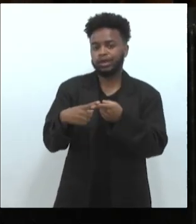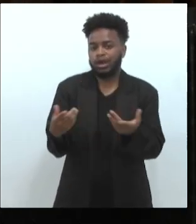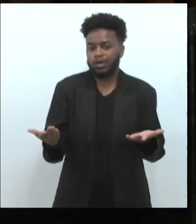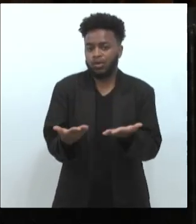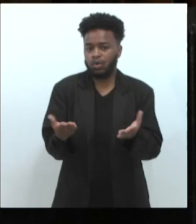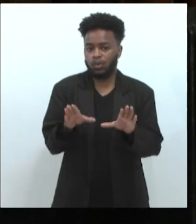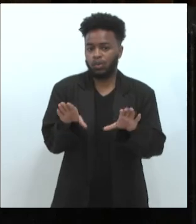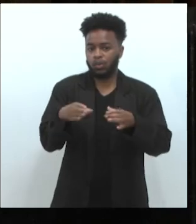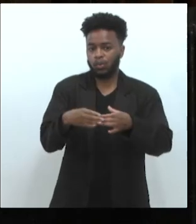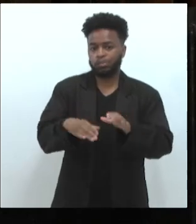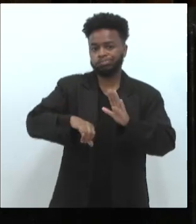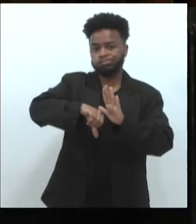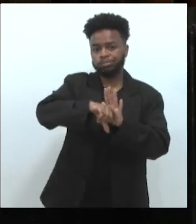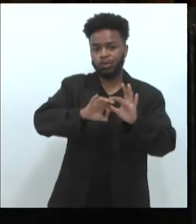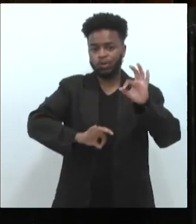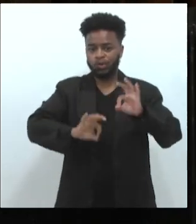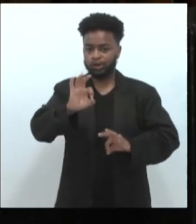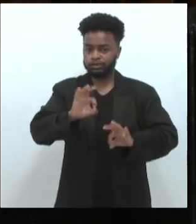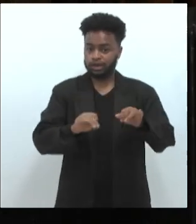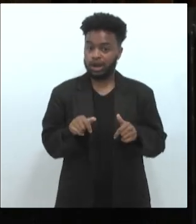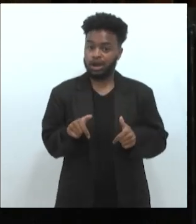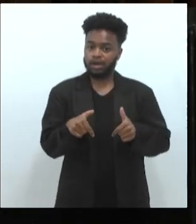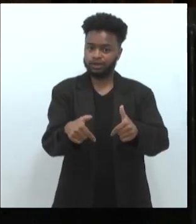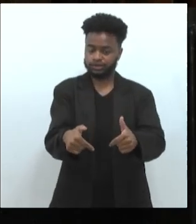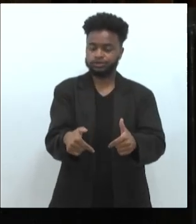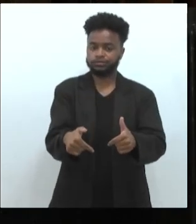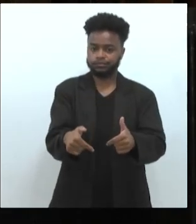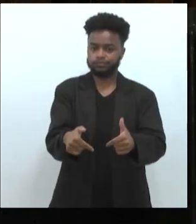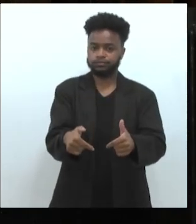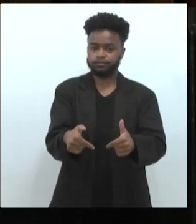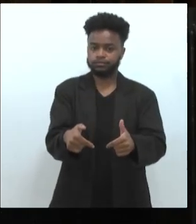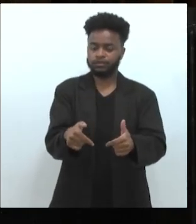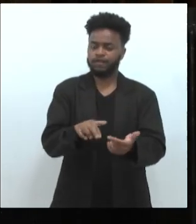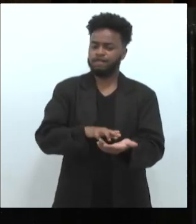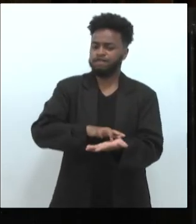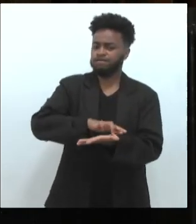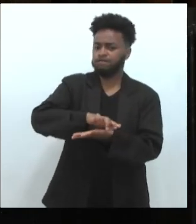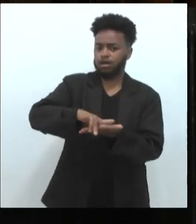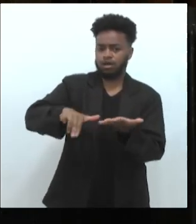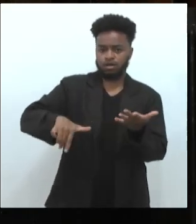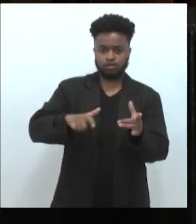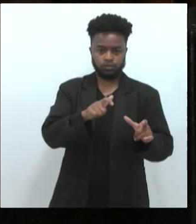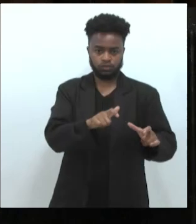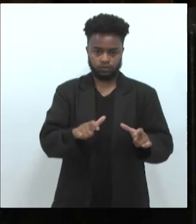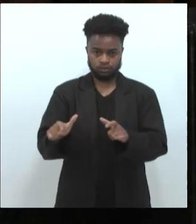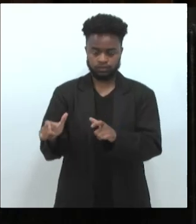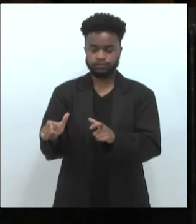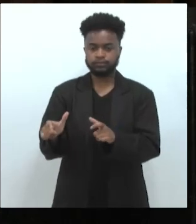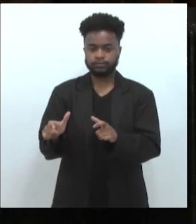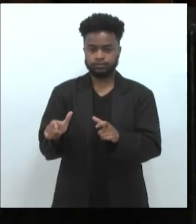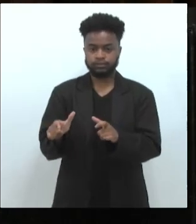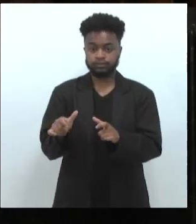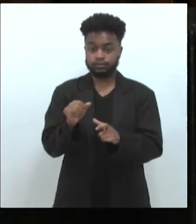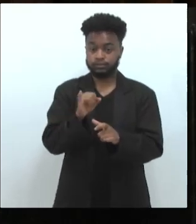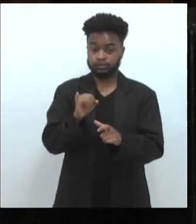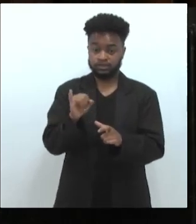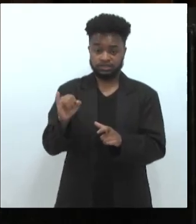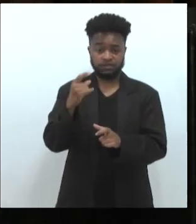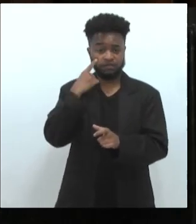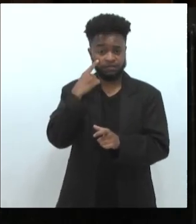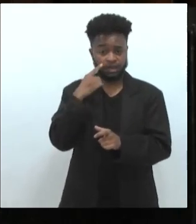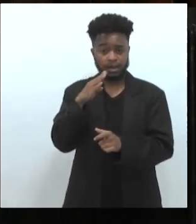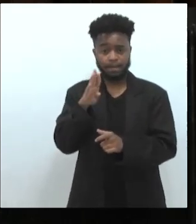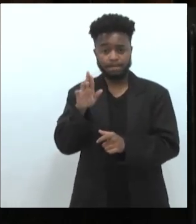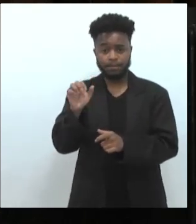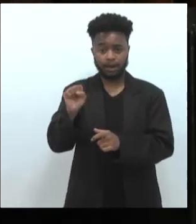crime organizado vem fazendo em diversas áreas. Se pegar Brás de Pina, Penha, se